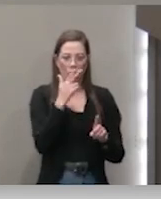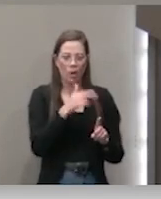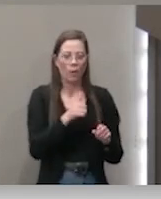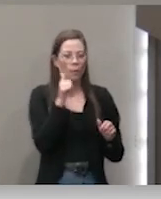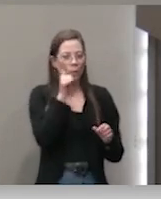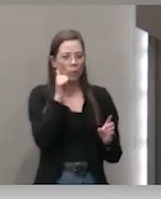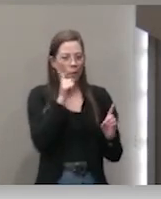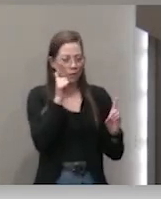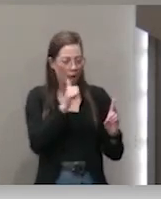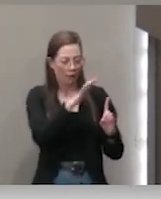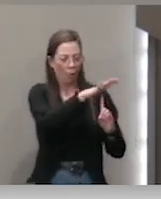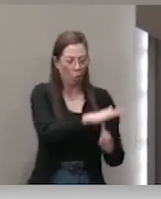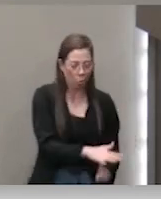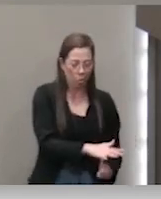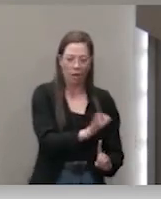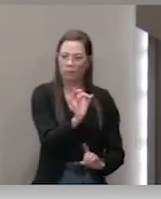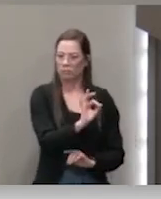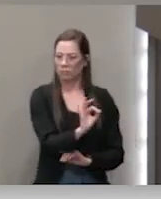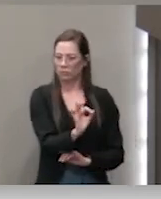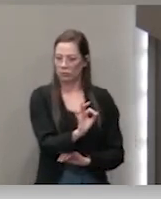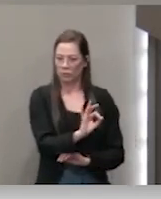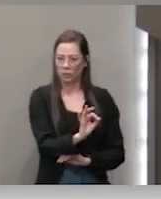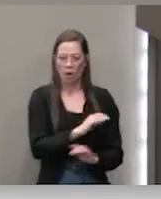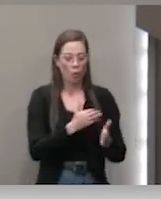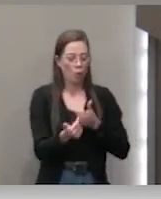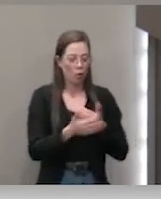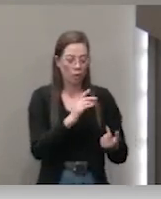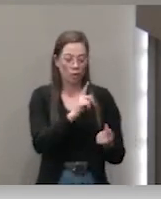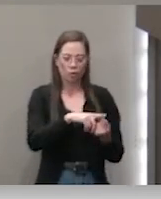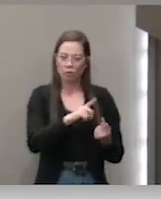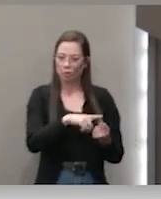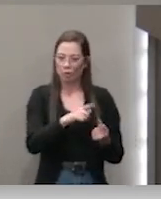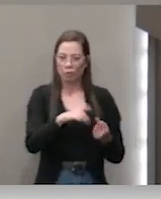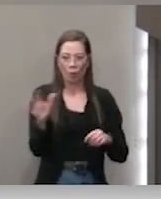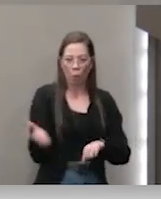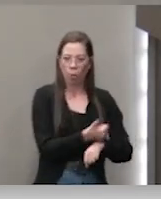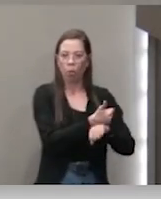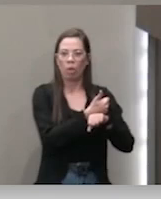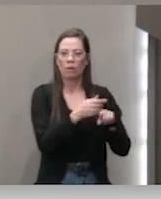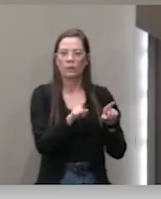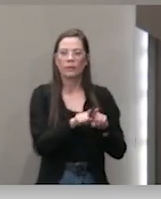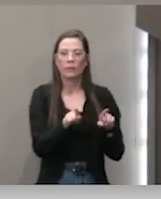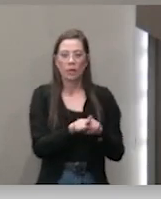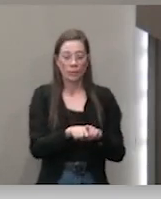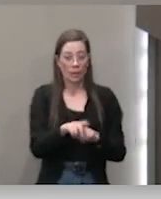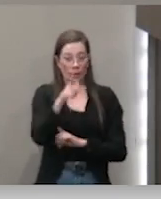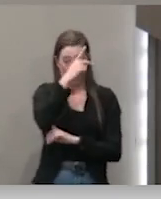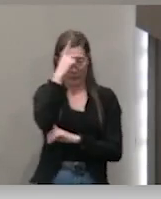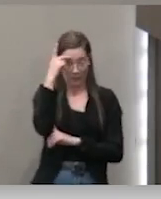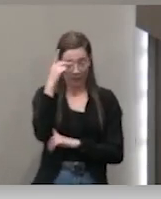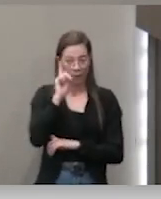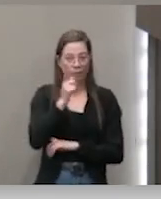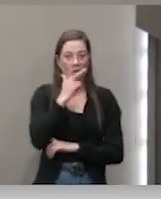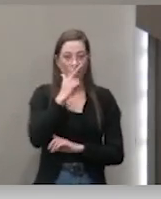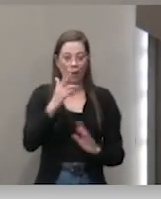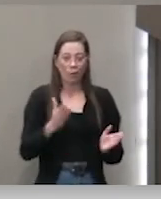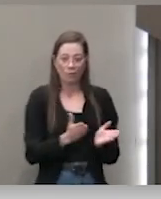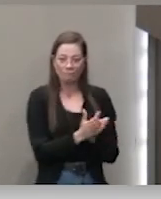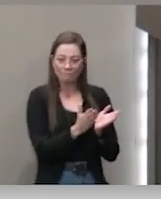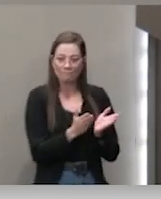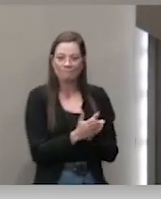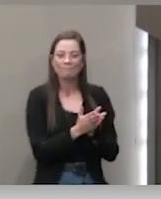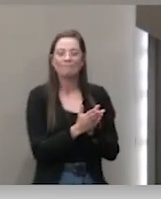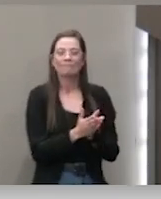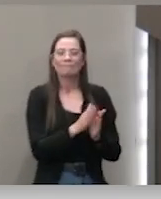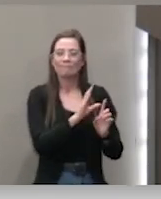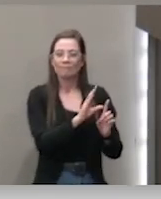maus tratos, qualquer tipo de crime contra essas pessoas que são vulneráveis. E quero dizer que eu, a